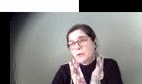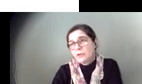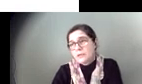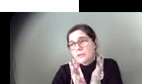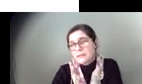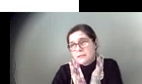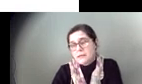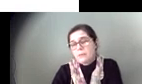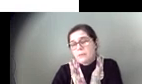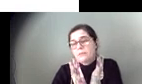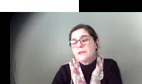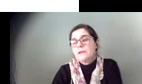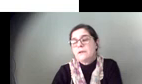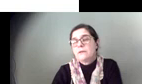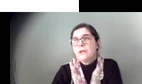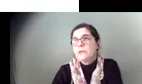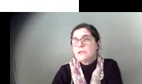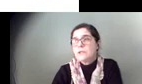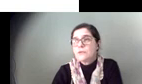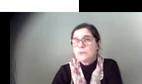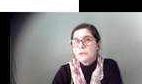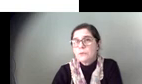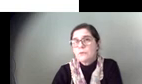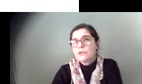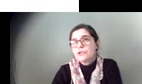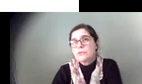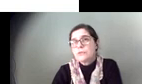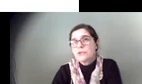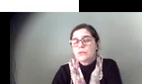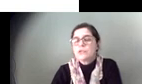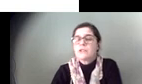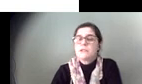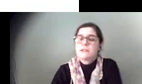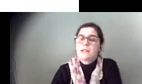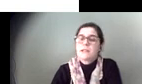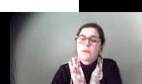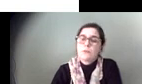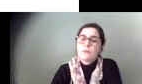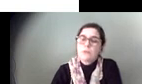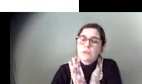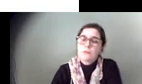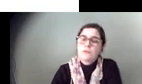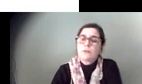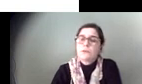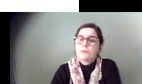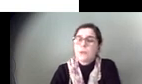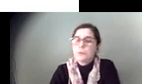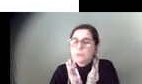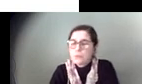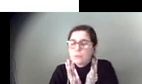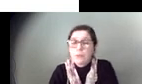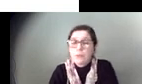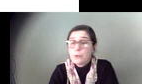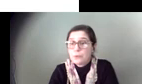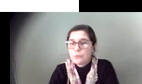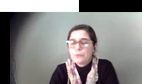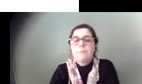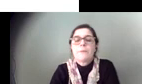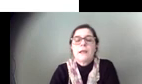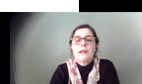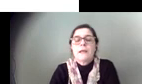em modo presencial. E bem no início do ano, quando a gente imaginou que a gente estaria no híbrido, foi quando